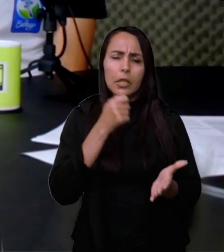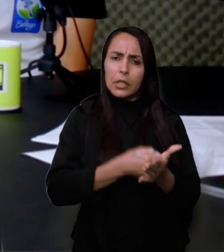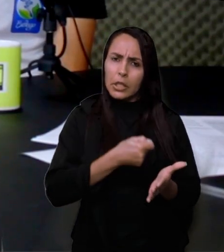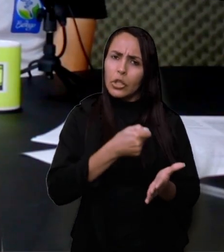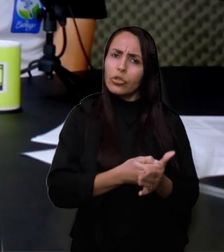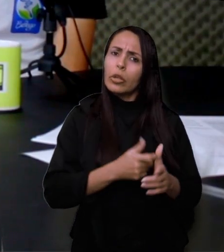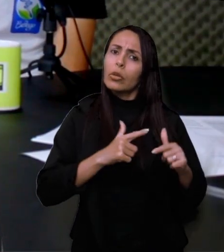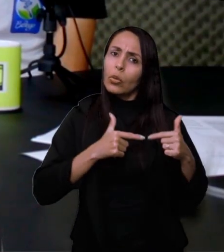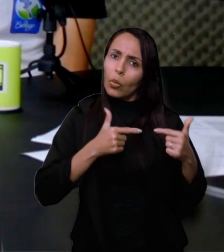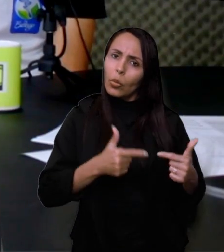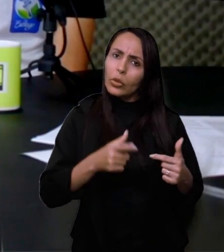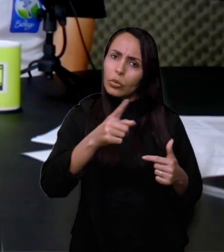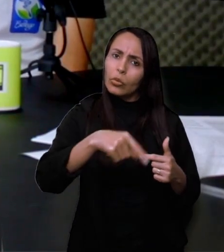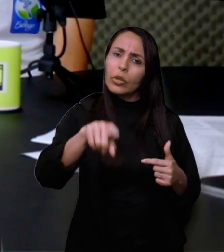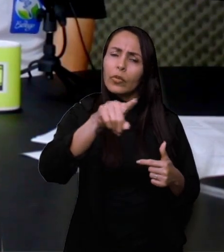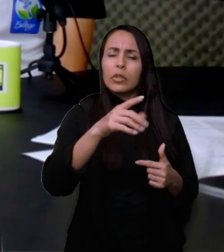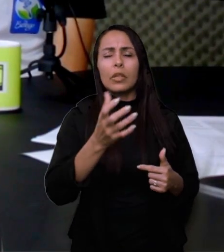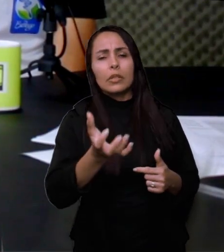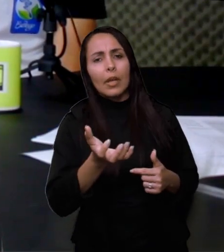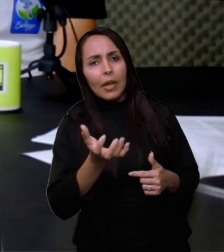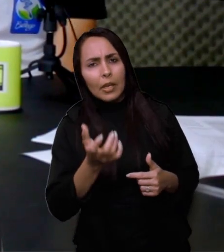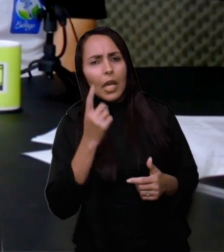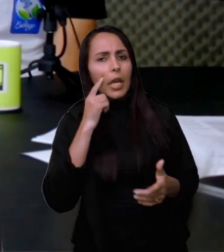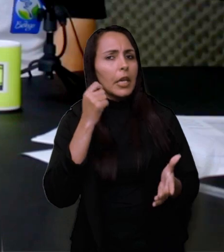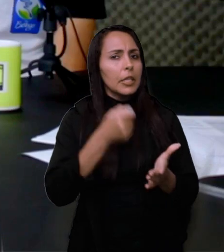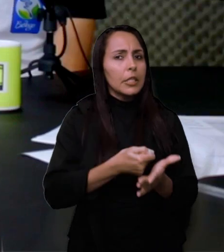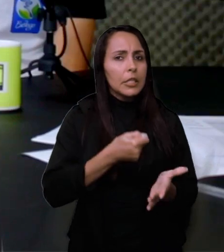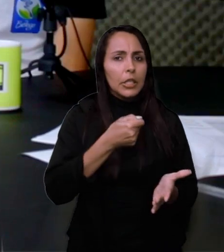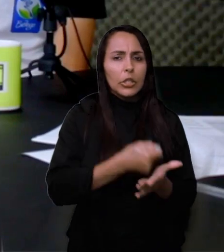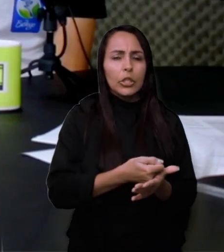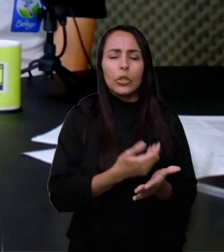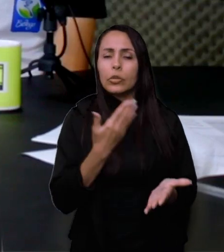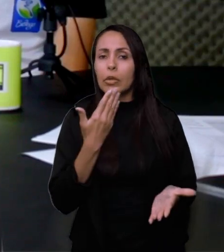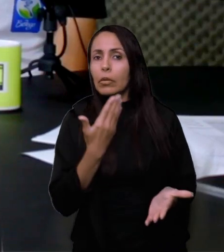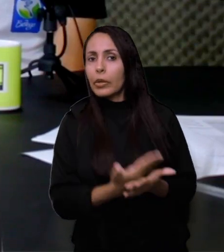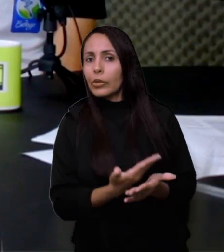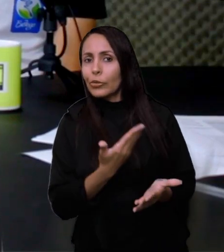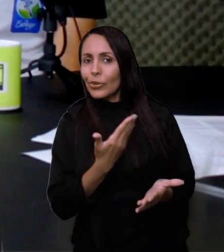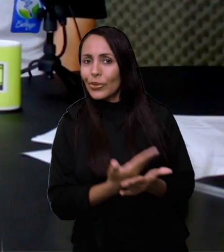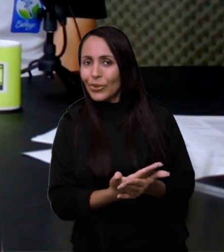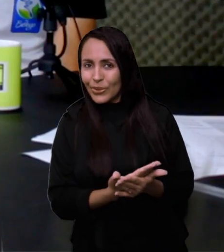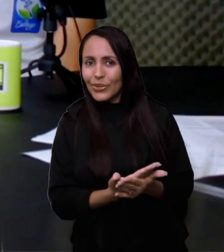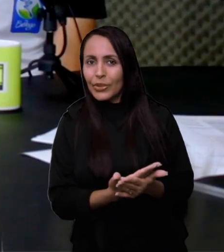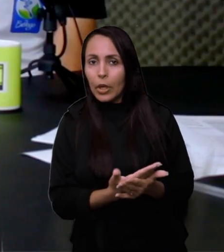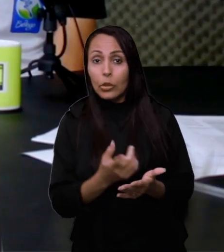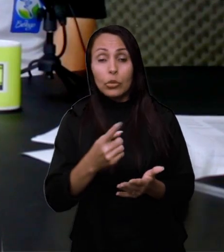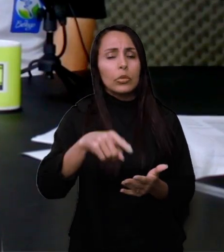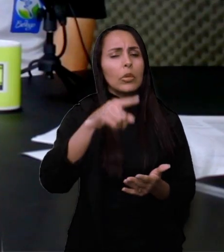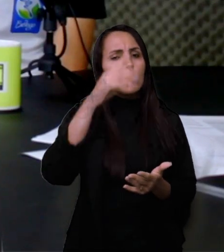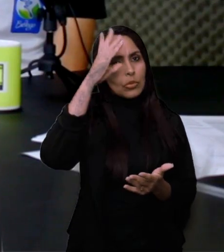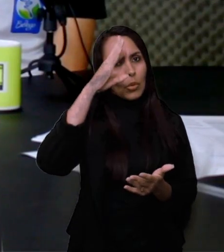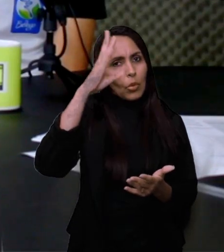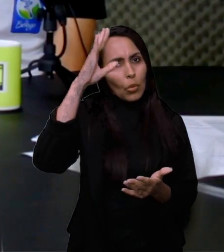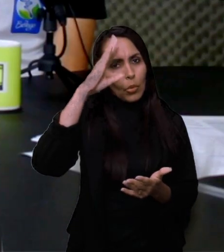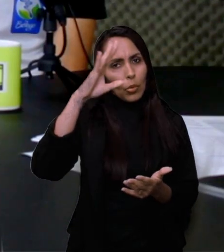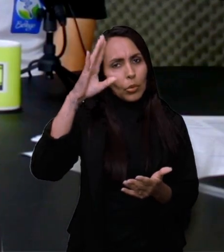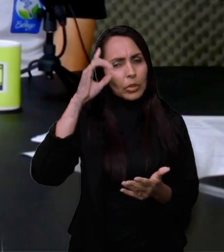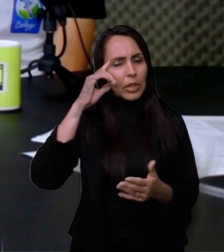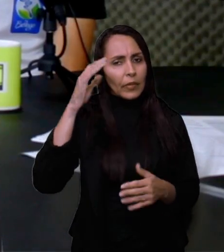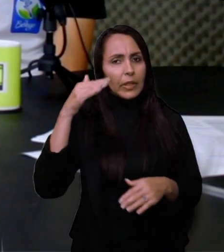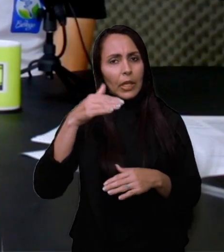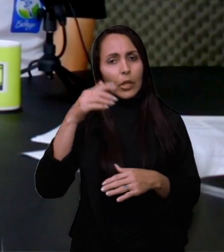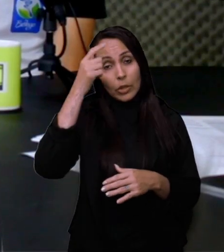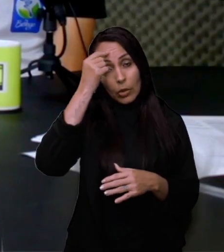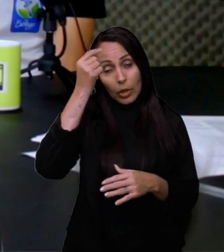que vocês querem fazer. Insistam nos seus estudos, insistam nos seus sonhos. Seja ele dentro da universidade,